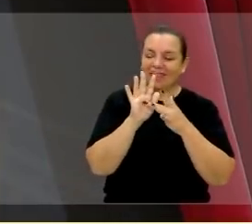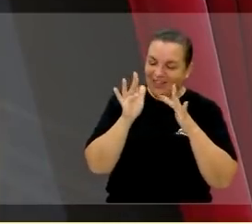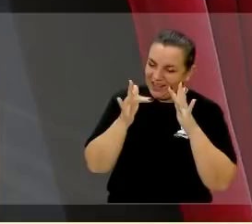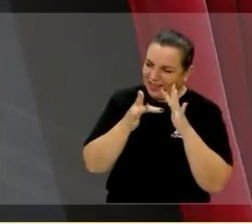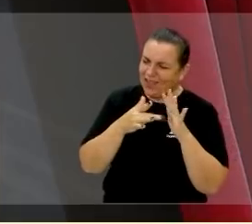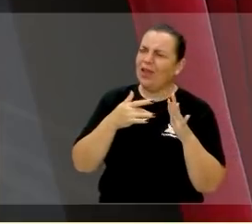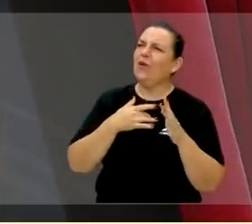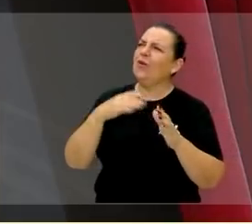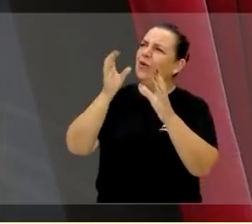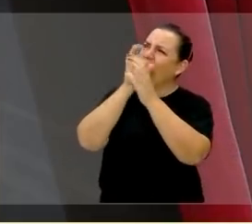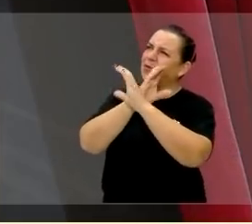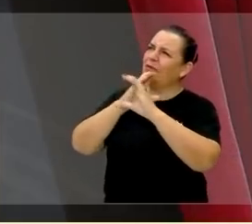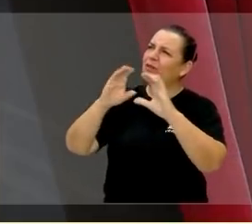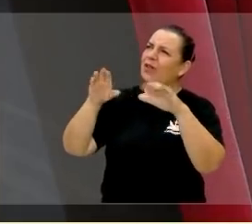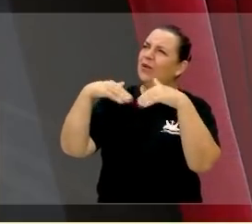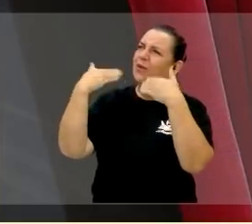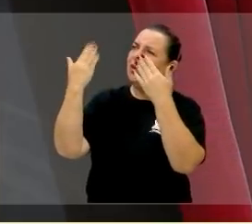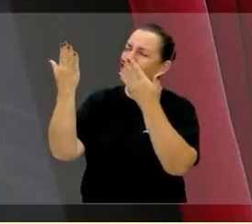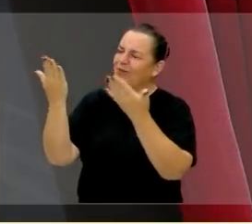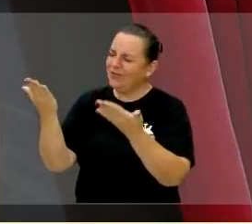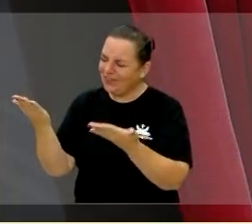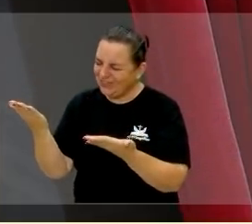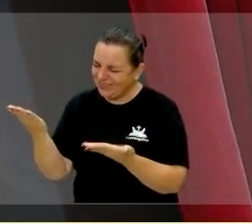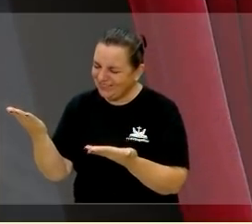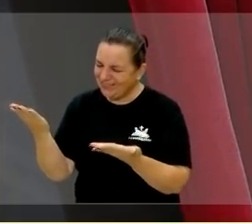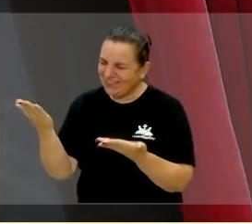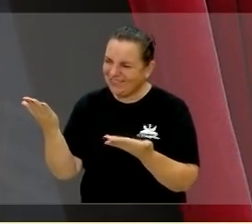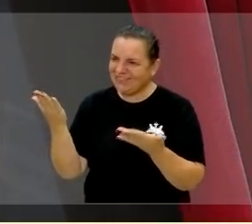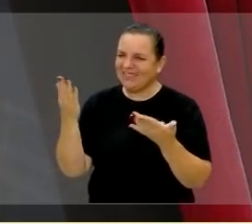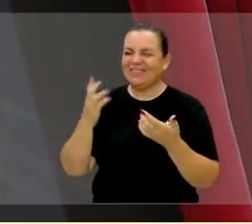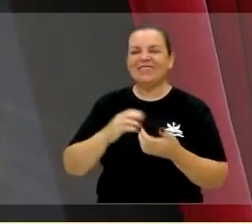Jesus, eu confio em